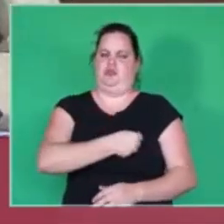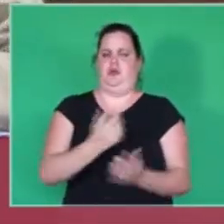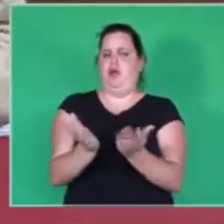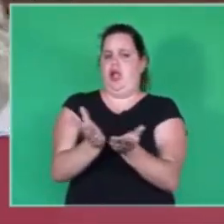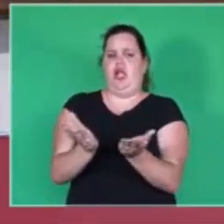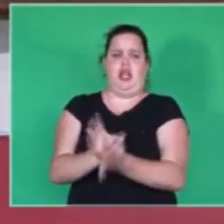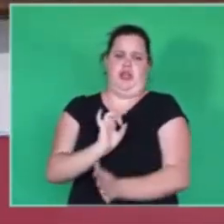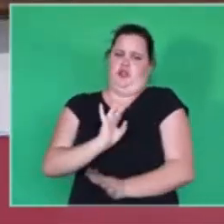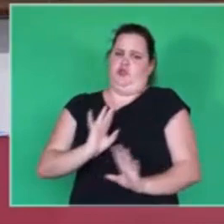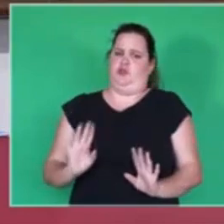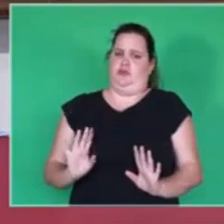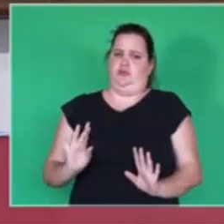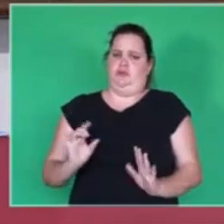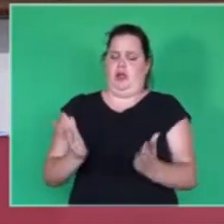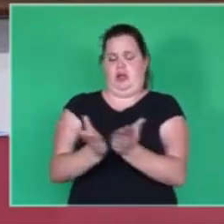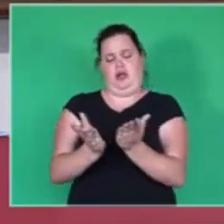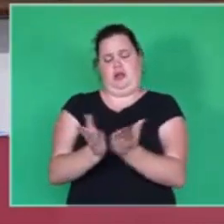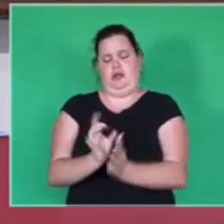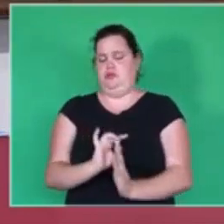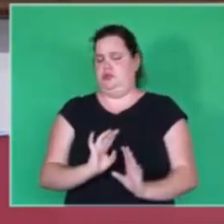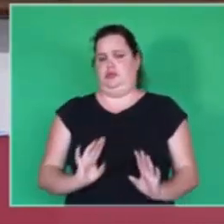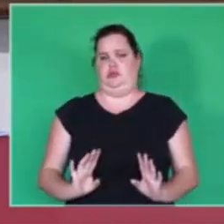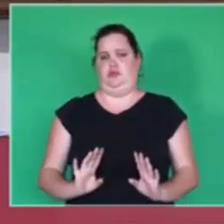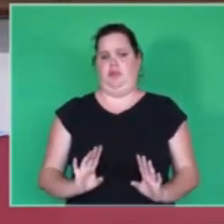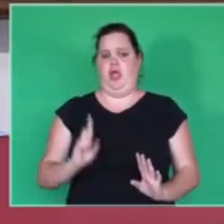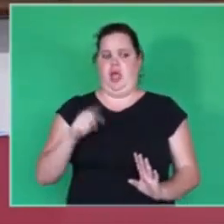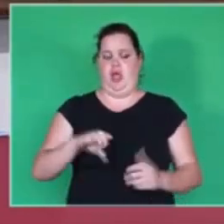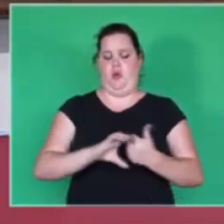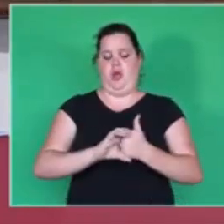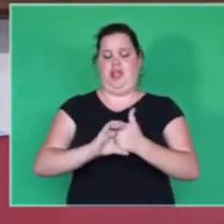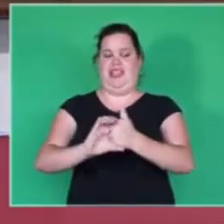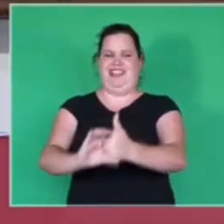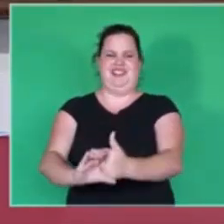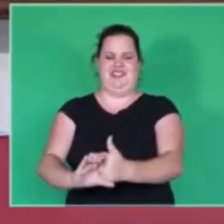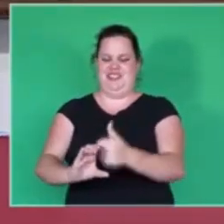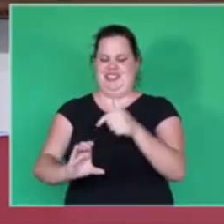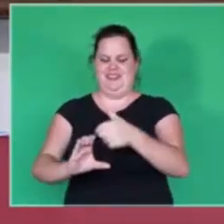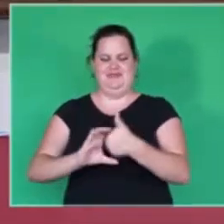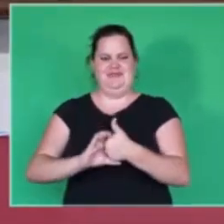simplesmente. Esse foi o cristianismo que levou toda a